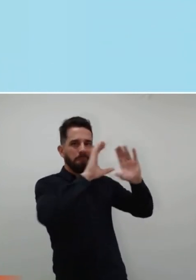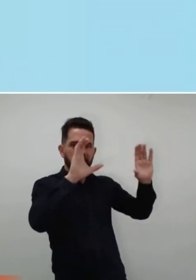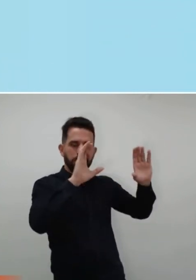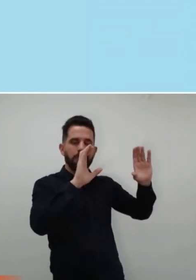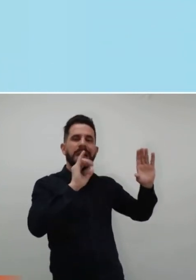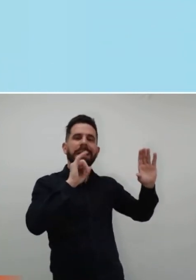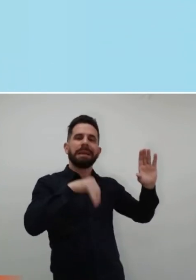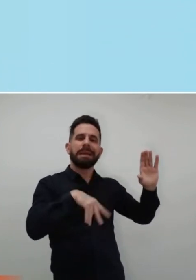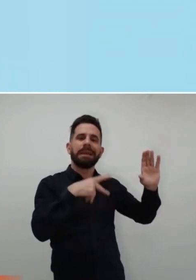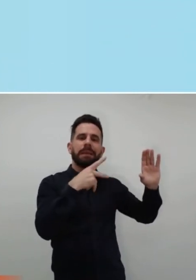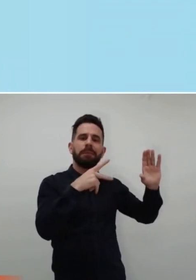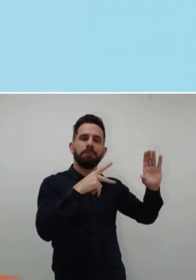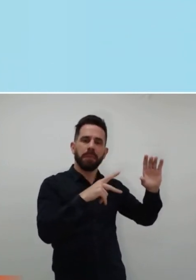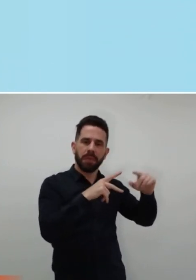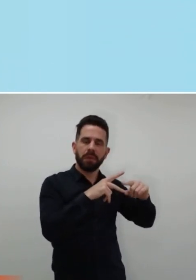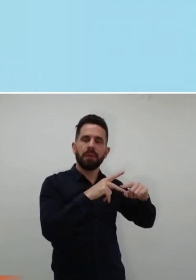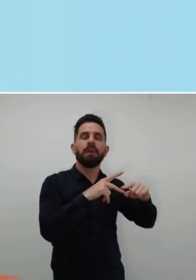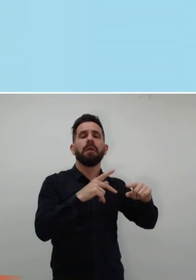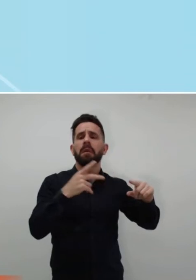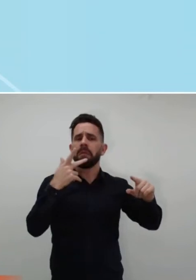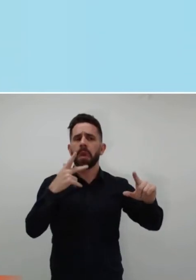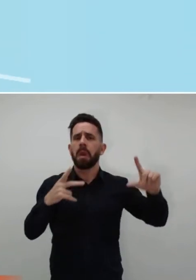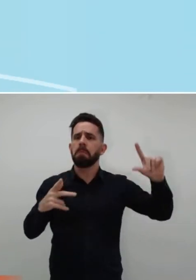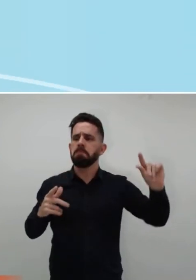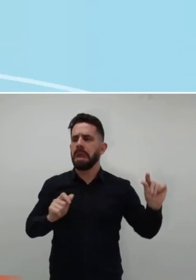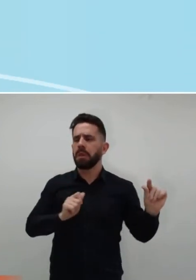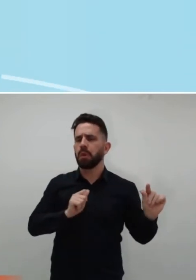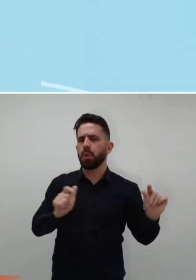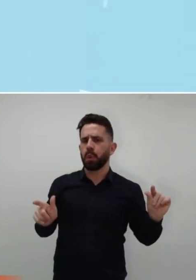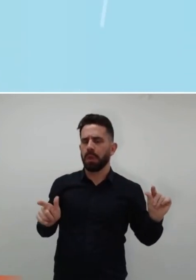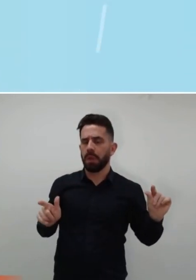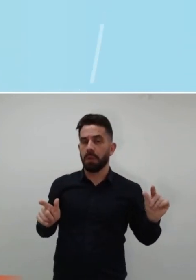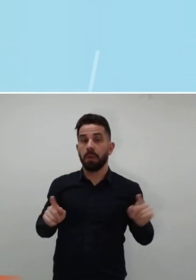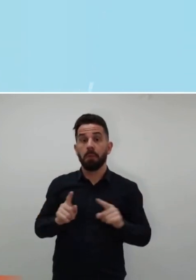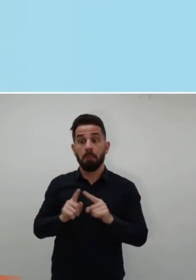o IMAZON. Mas, segundo essa instituição, né, o